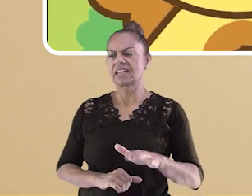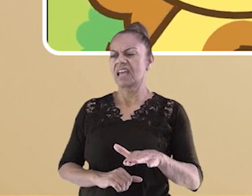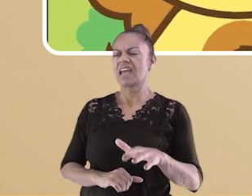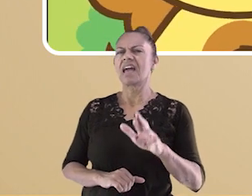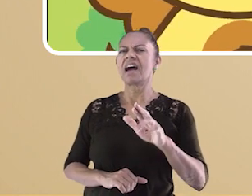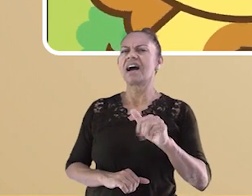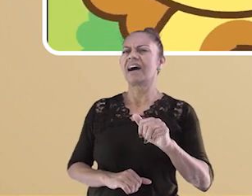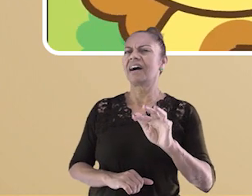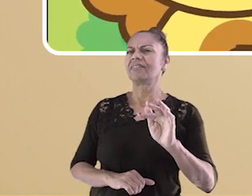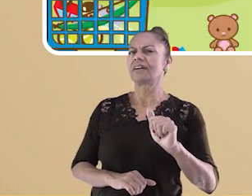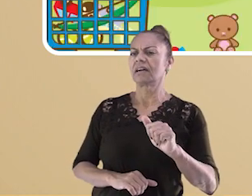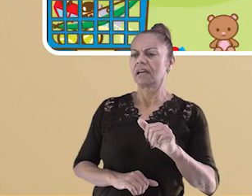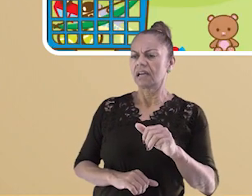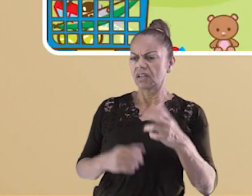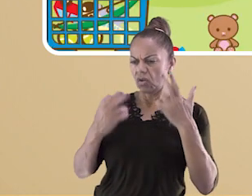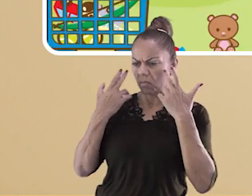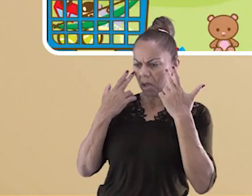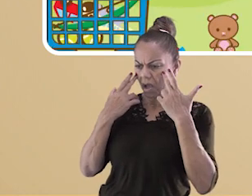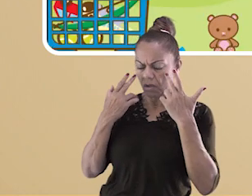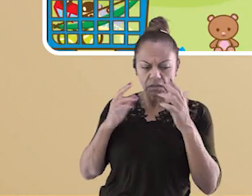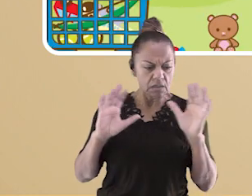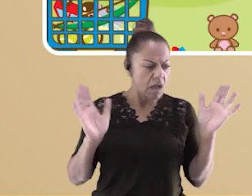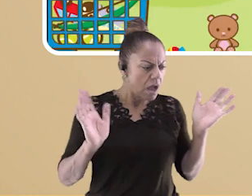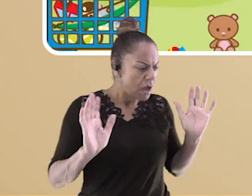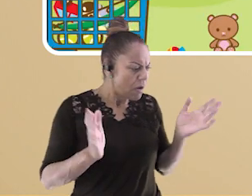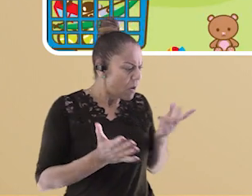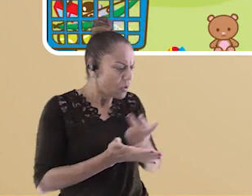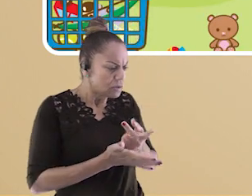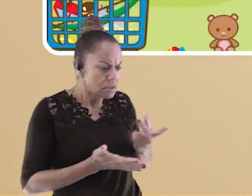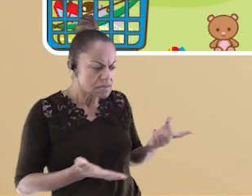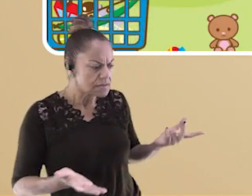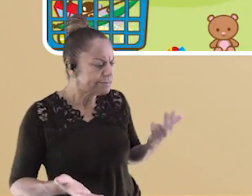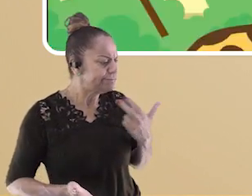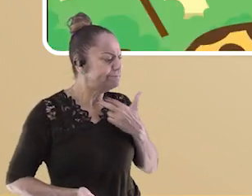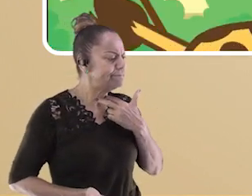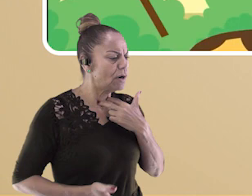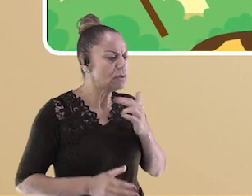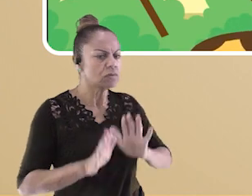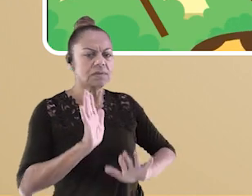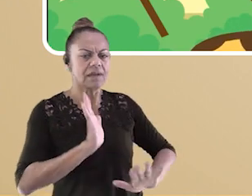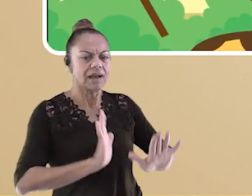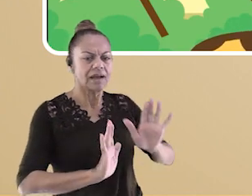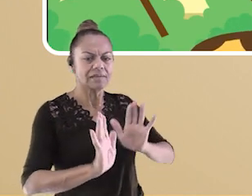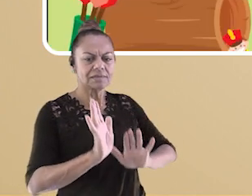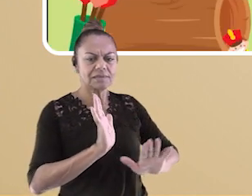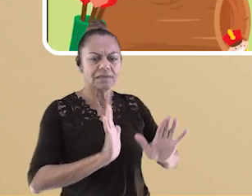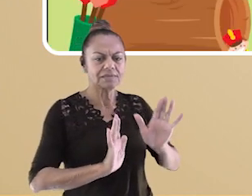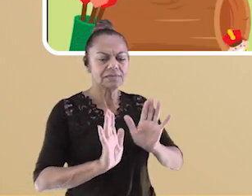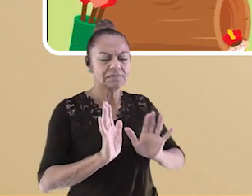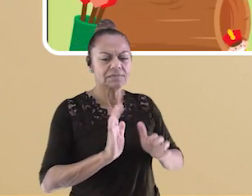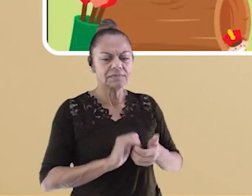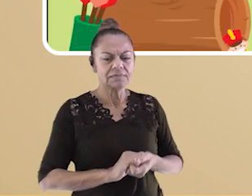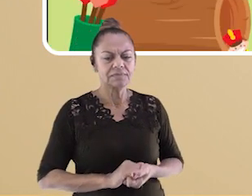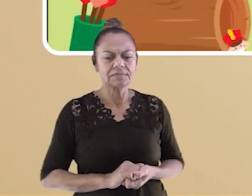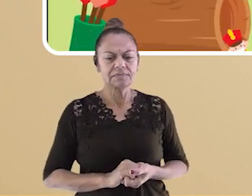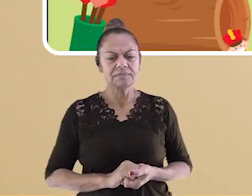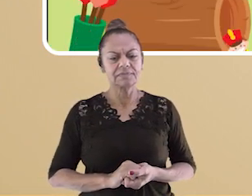Rafa, isso é normal? Isso não deveria estar acontecendo. Cuidado!